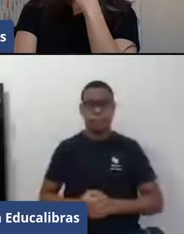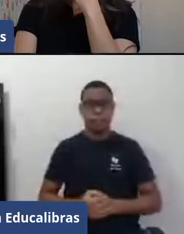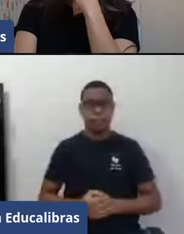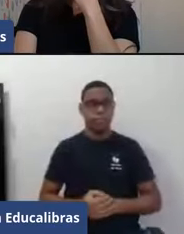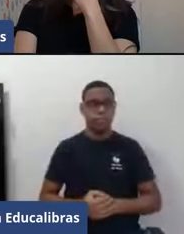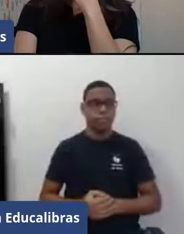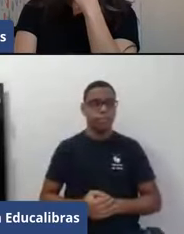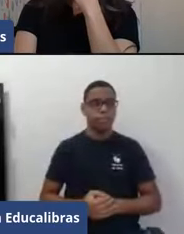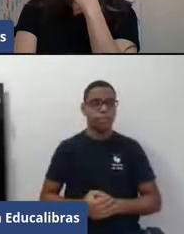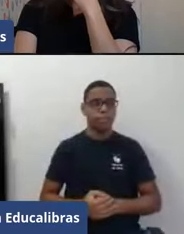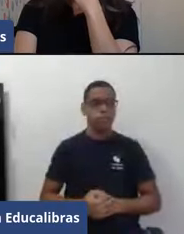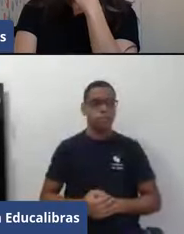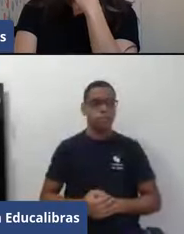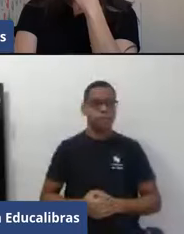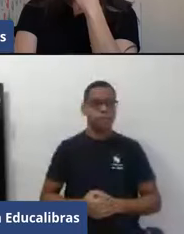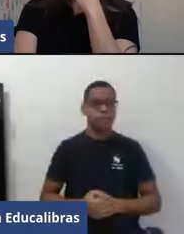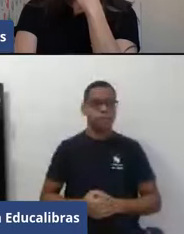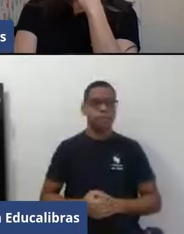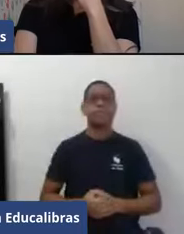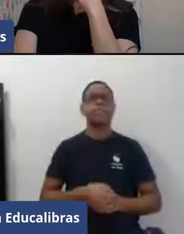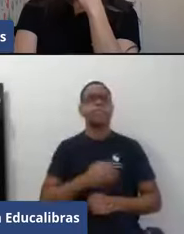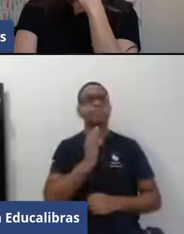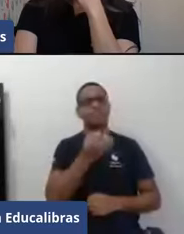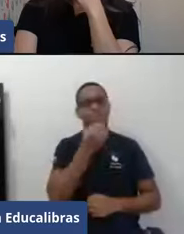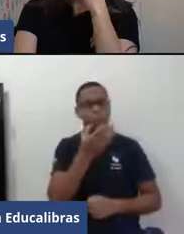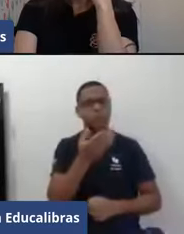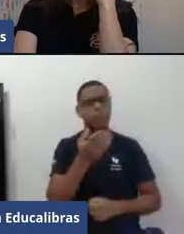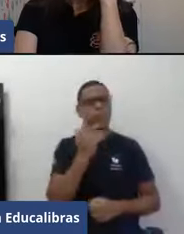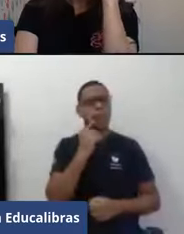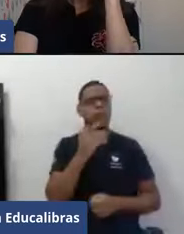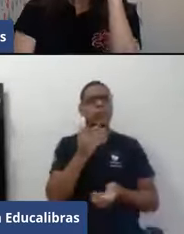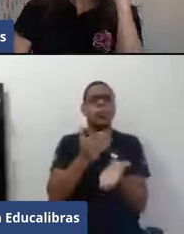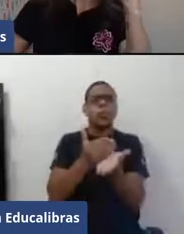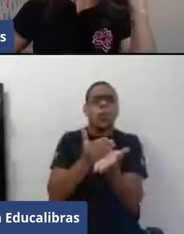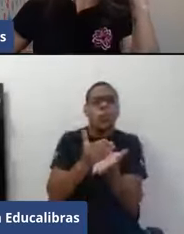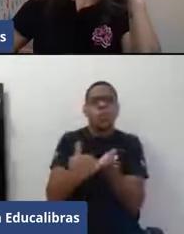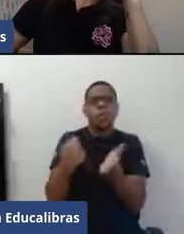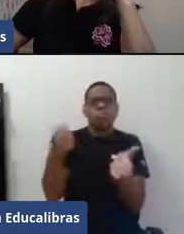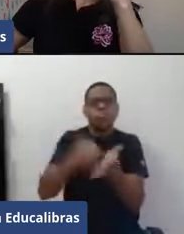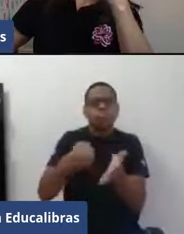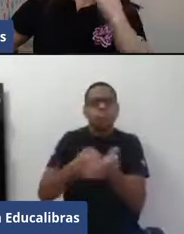Muito bem. Me diz uma coisa, Jassonita, quando que você começou a sua militância?